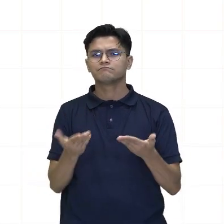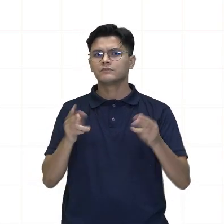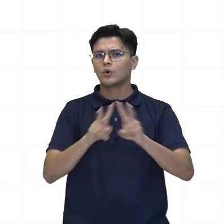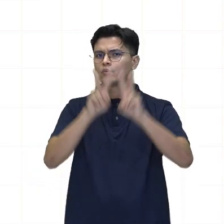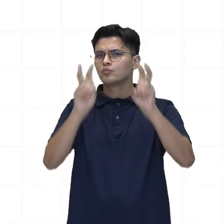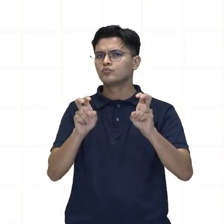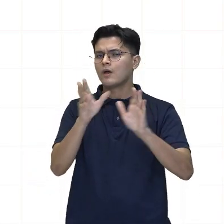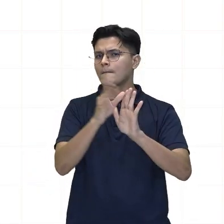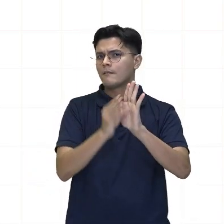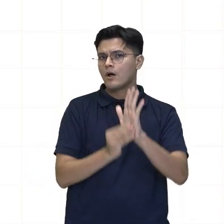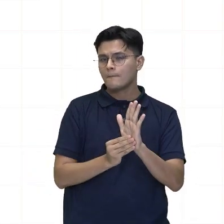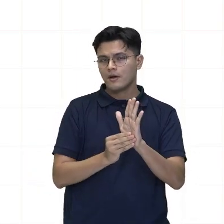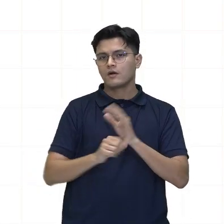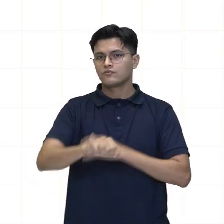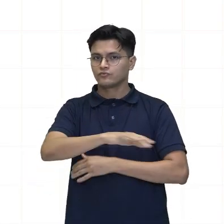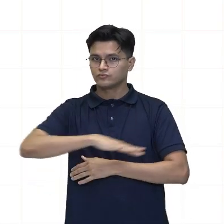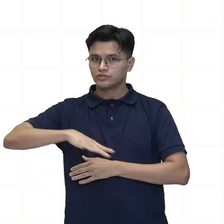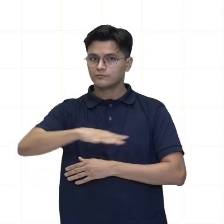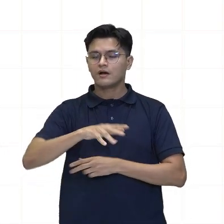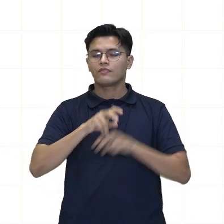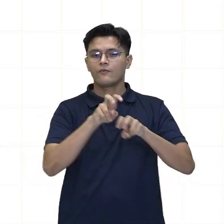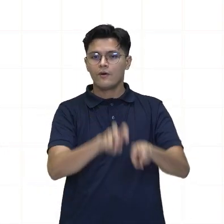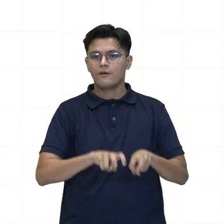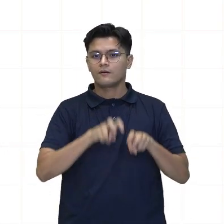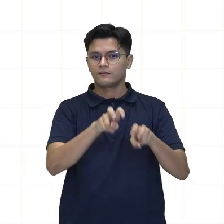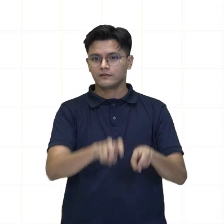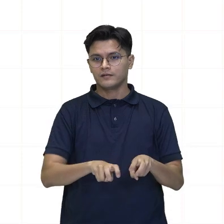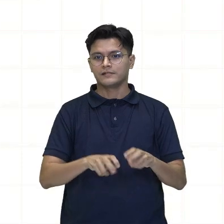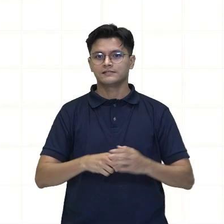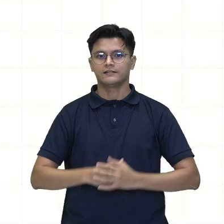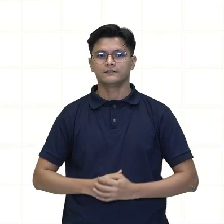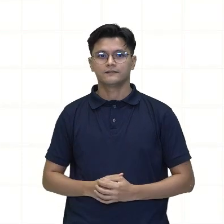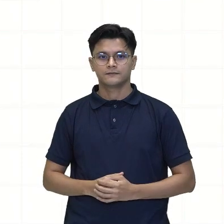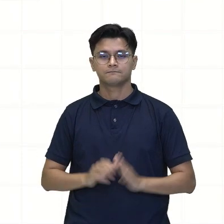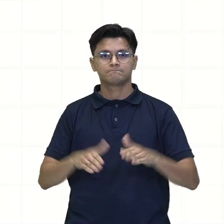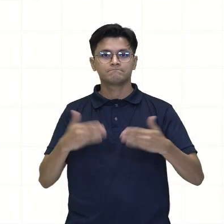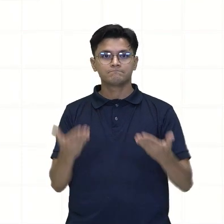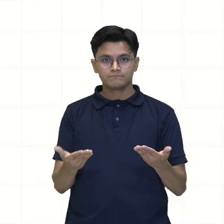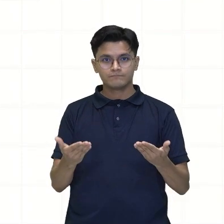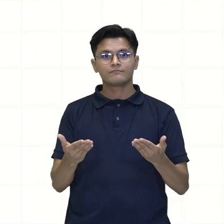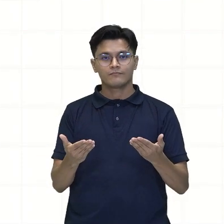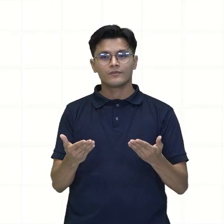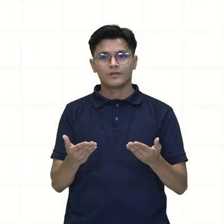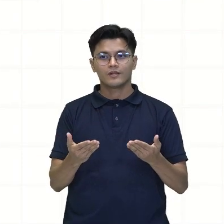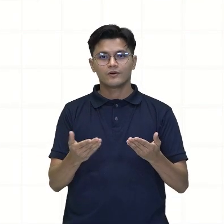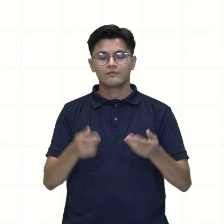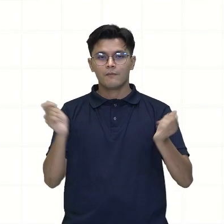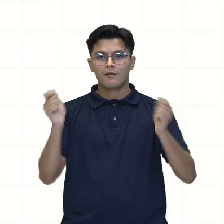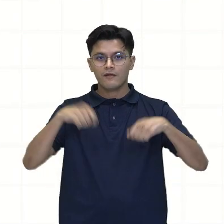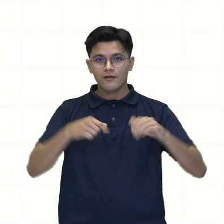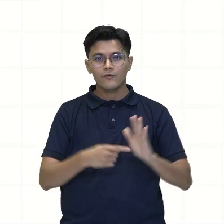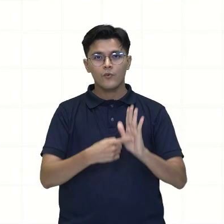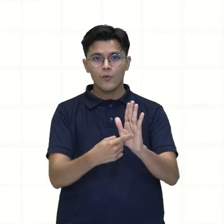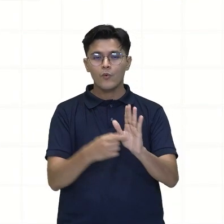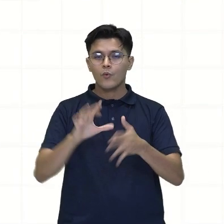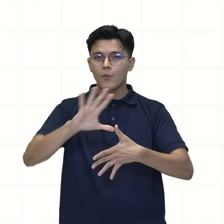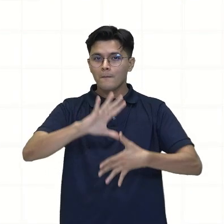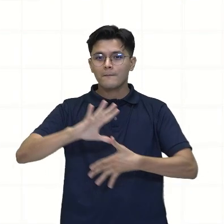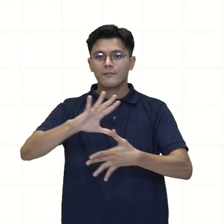espaço agrário, né? Então, a gente vem trazendo nesse mapa aqui as